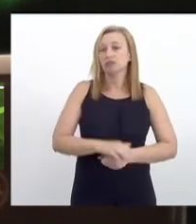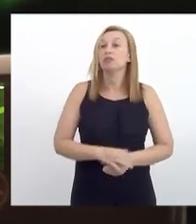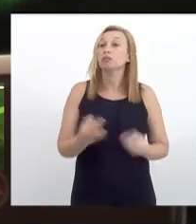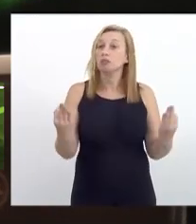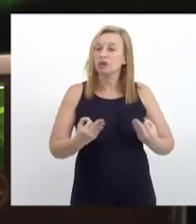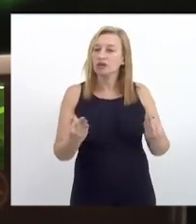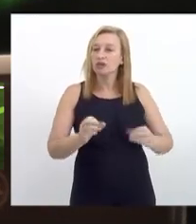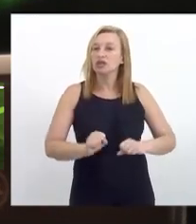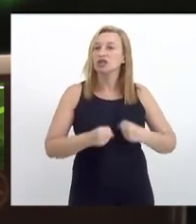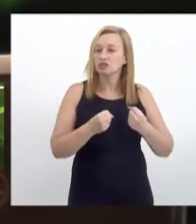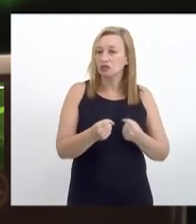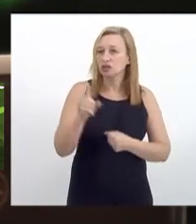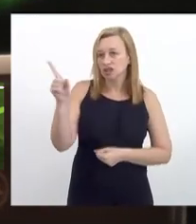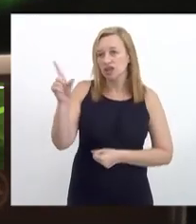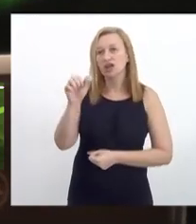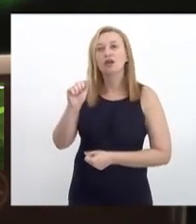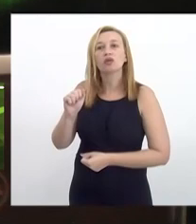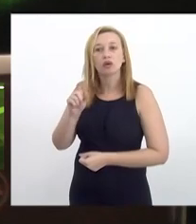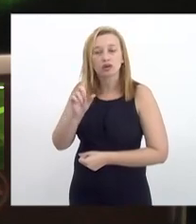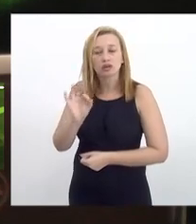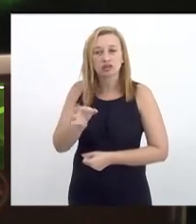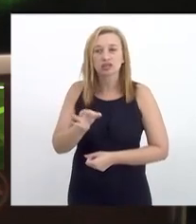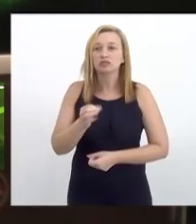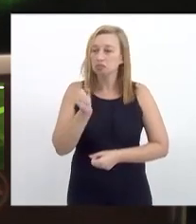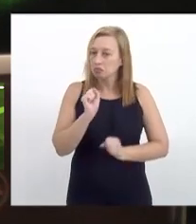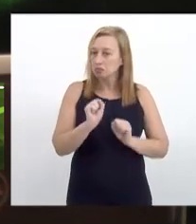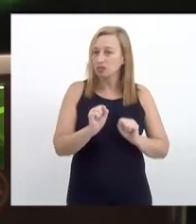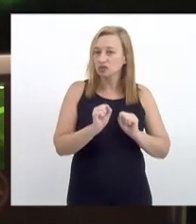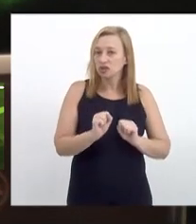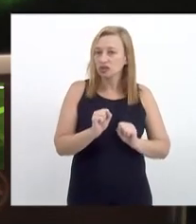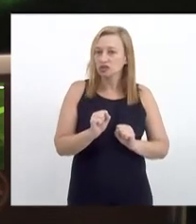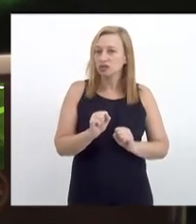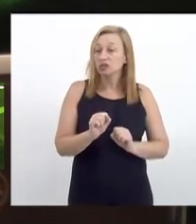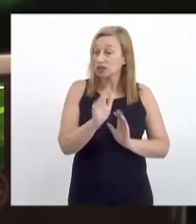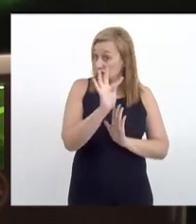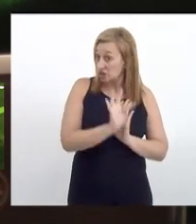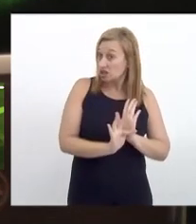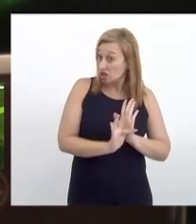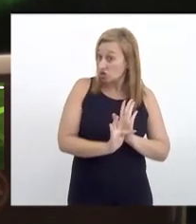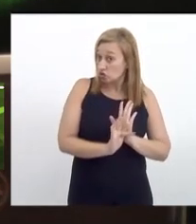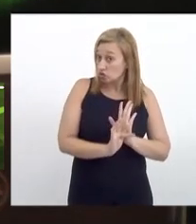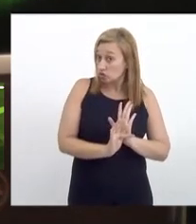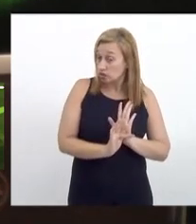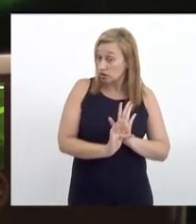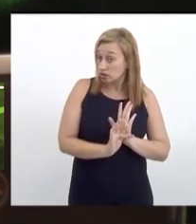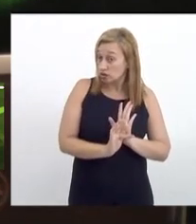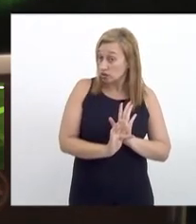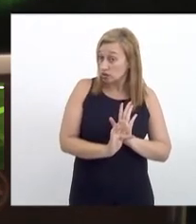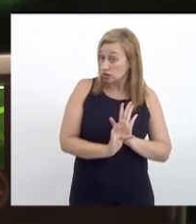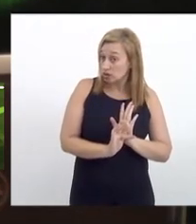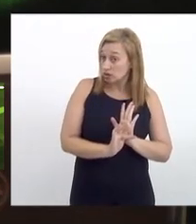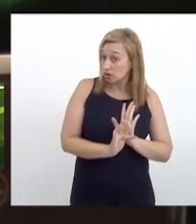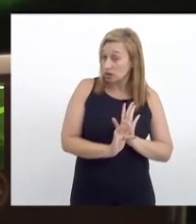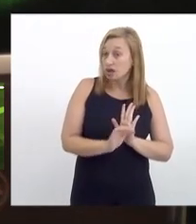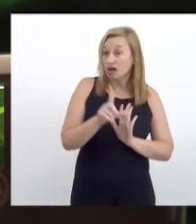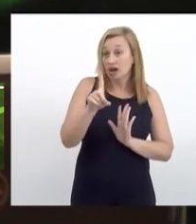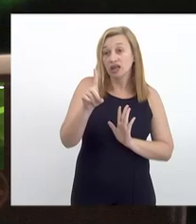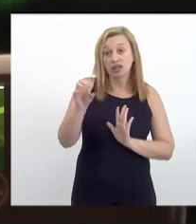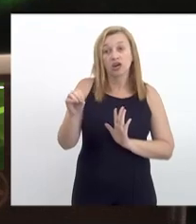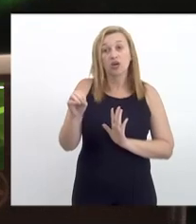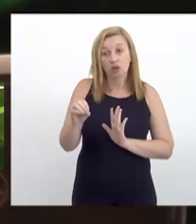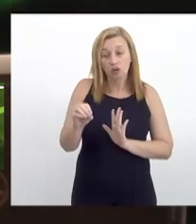reforça na Lua Lua, sem problema Explícito nesse texto Dessa lei